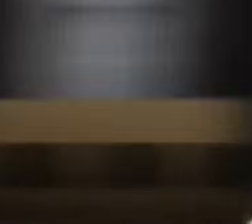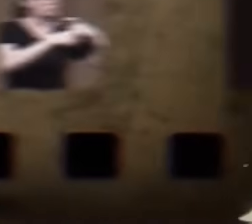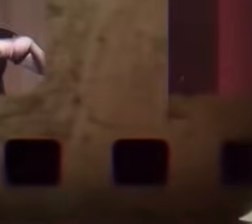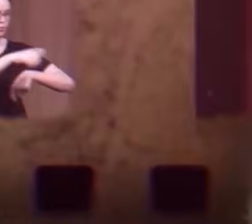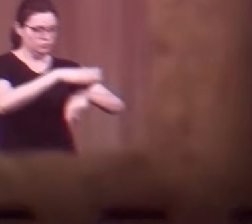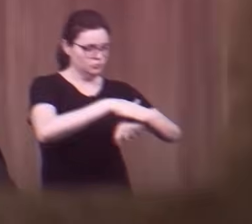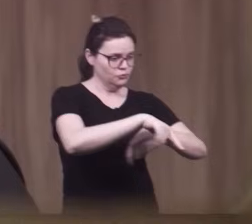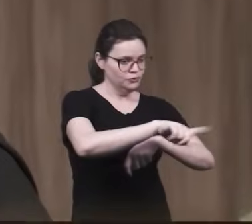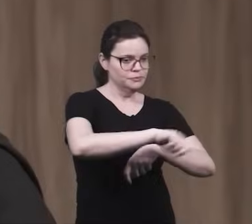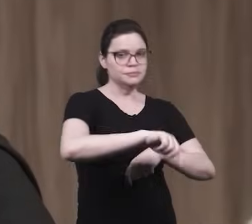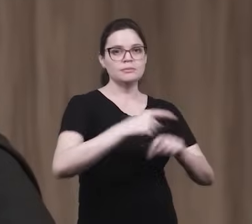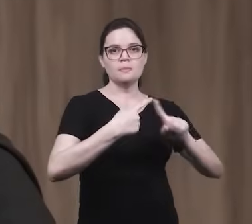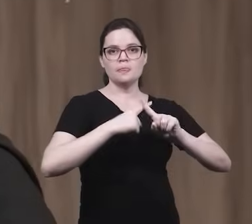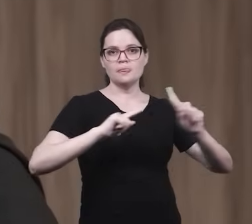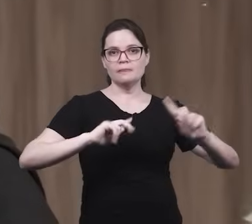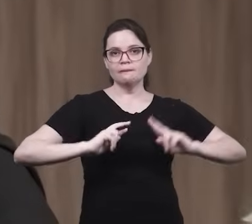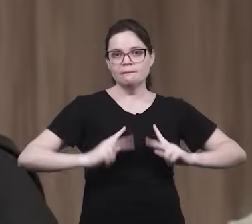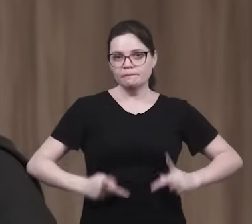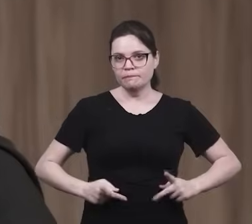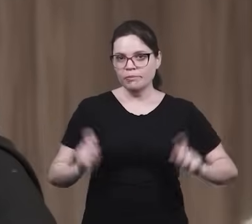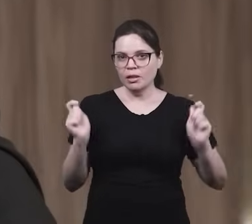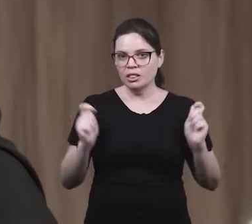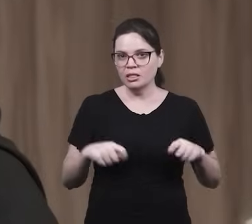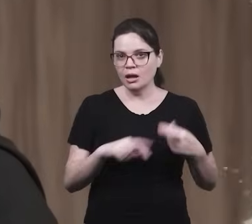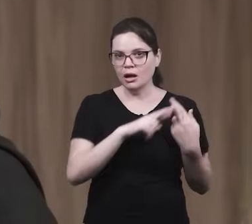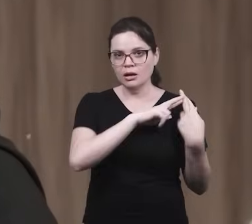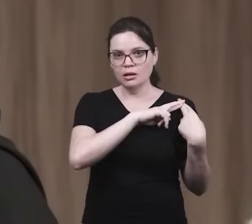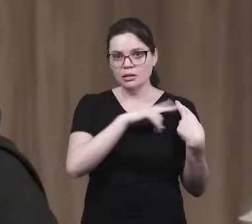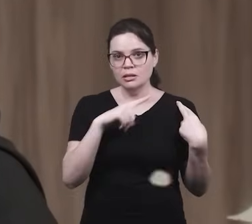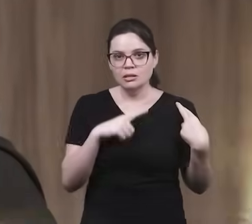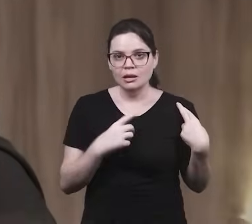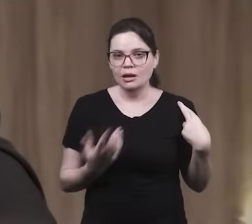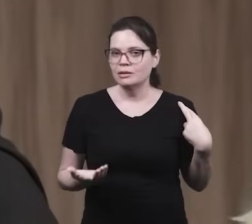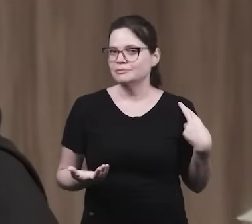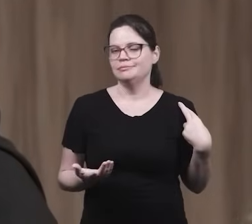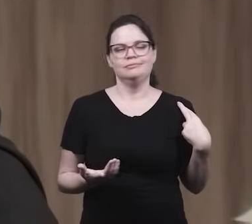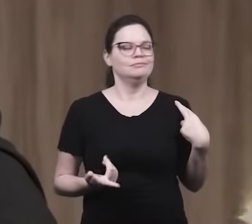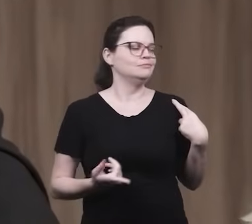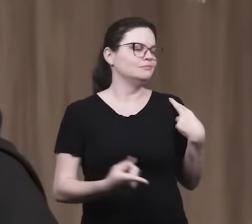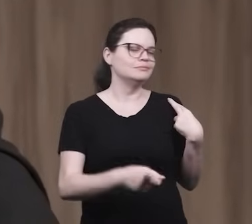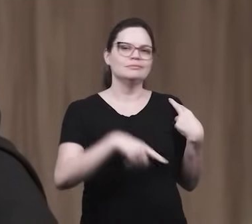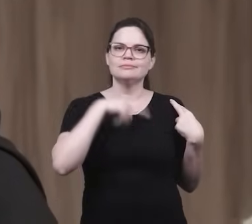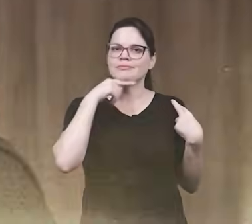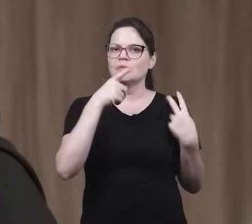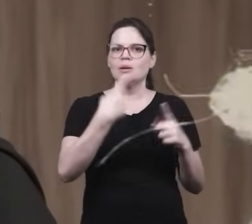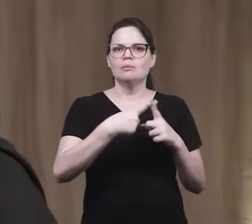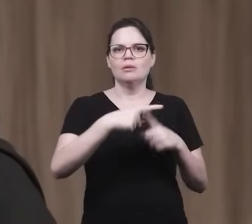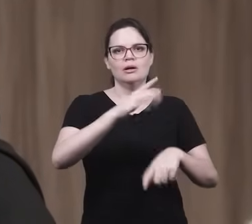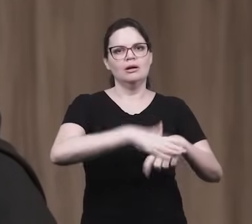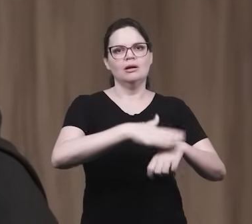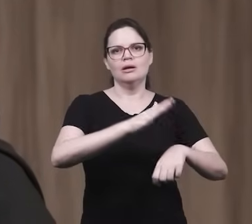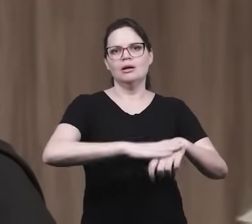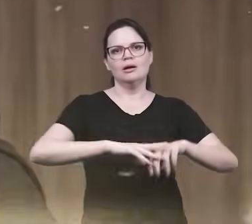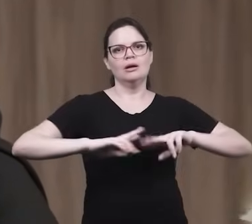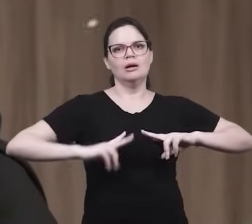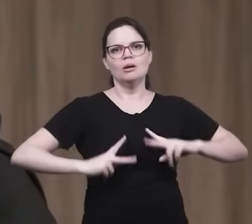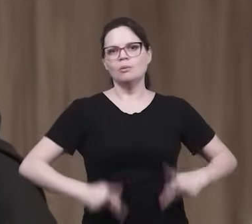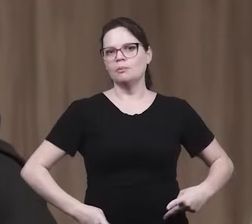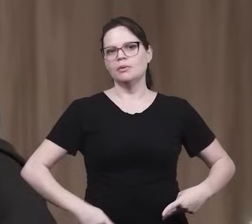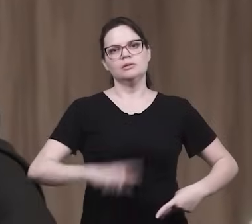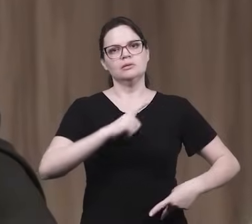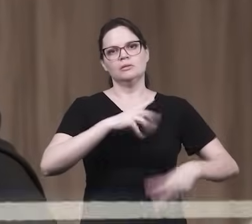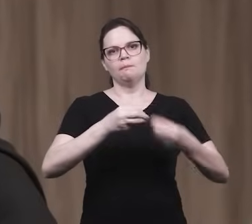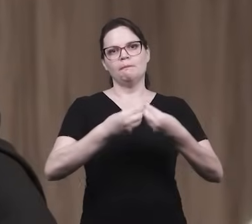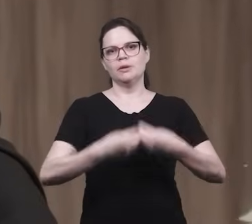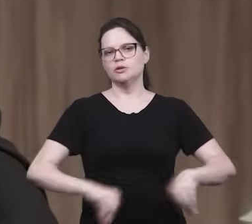Só que o homem não tem dado conta justamente pelos diversos impactos que ele mesmo tem causado, o mal que ele tem feito a si